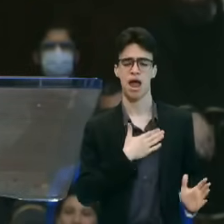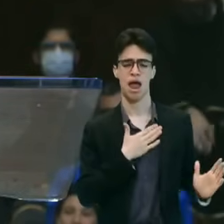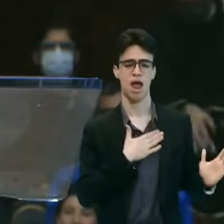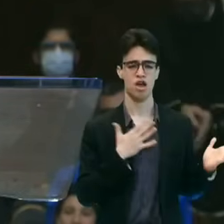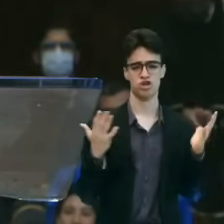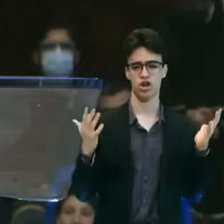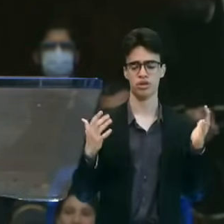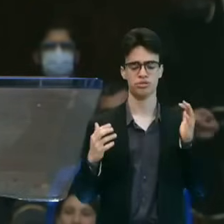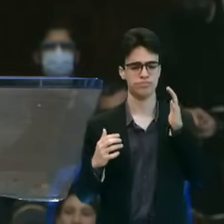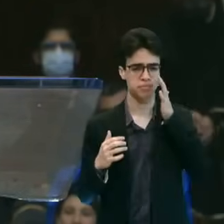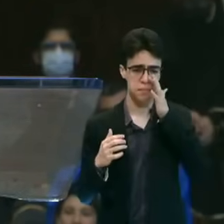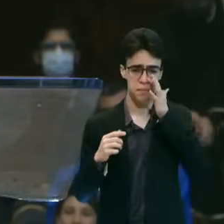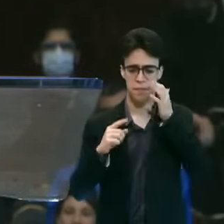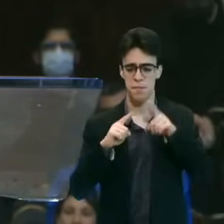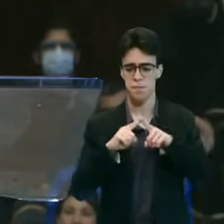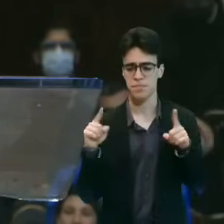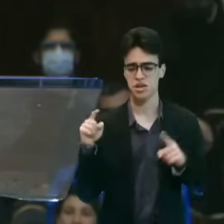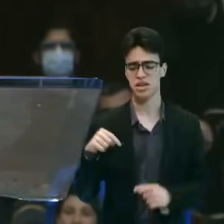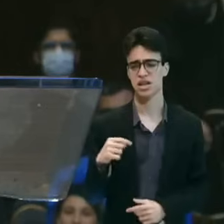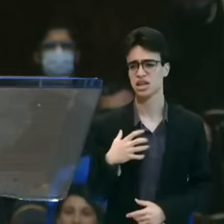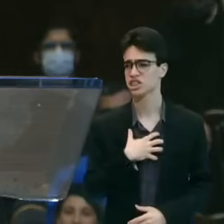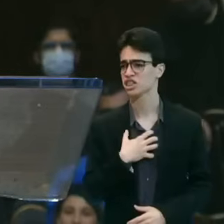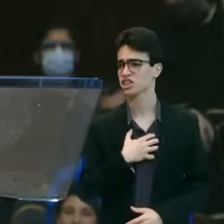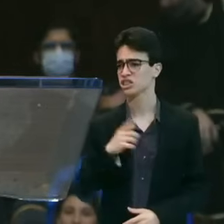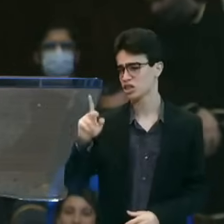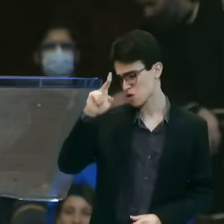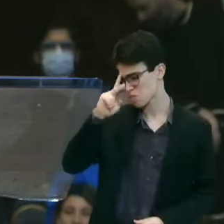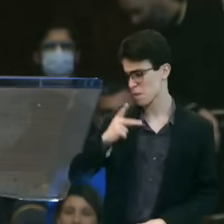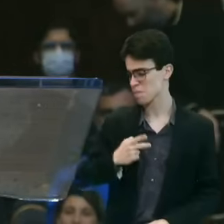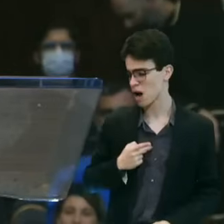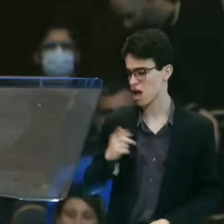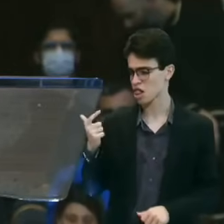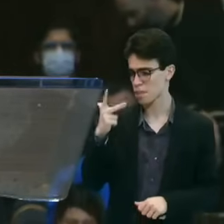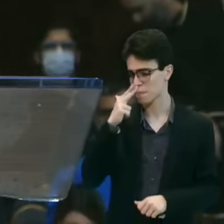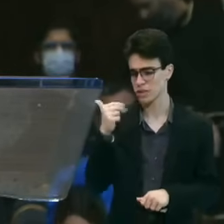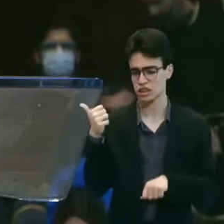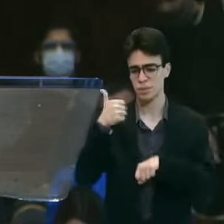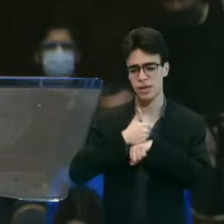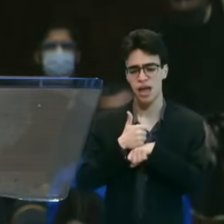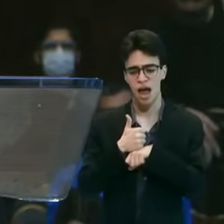esses sentimentos de autodeterminação e independência